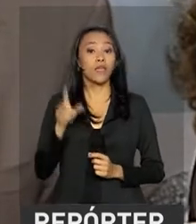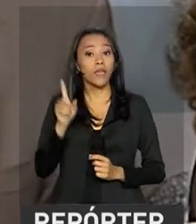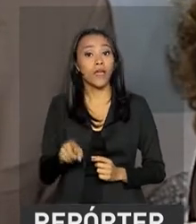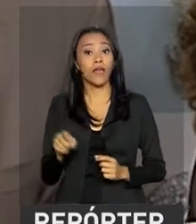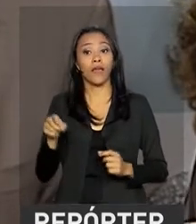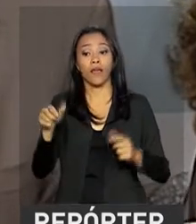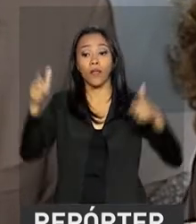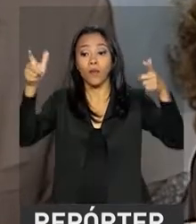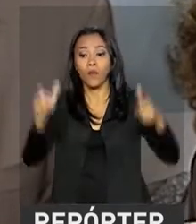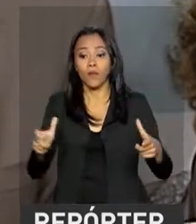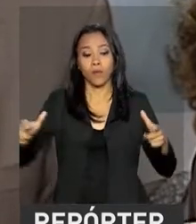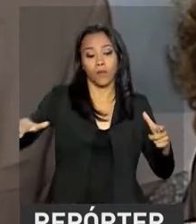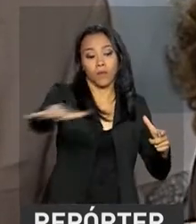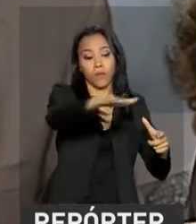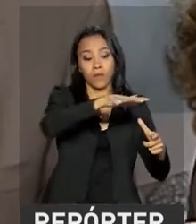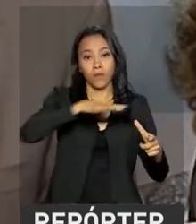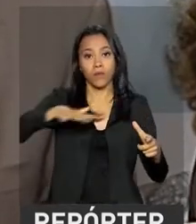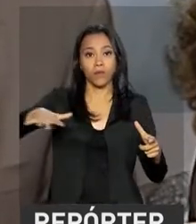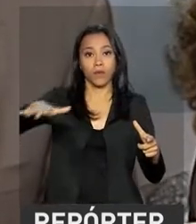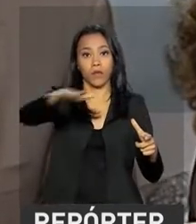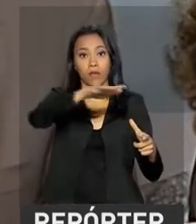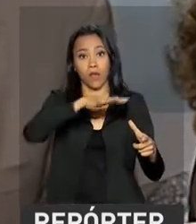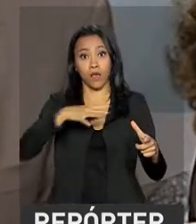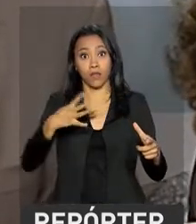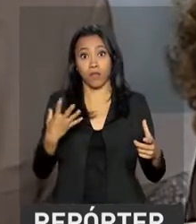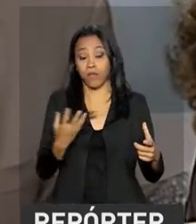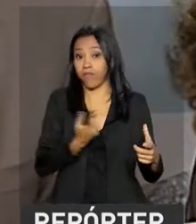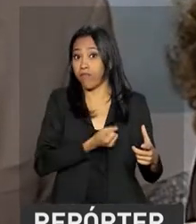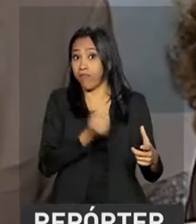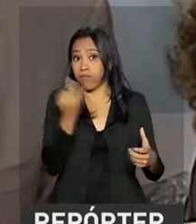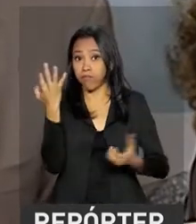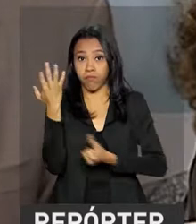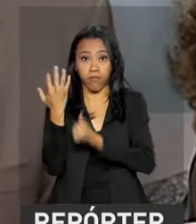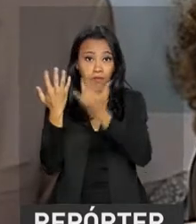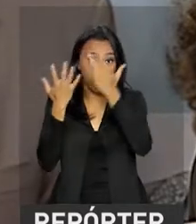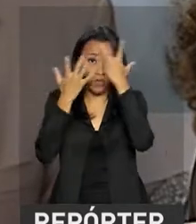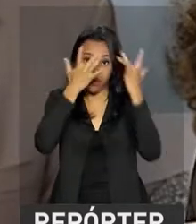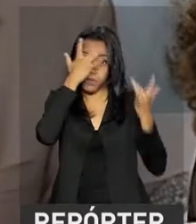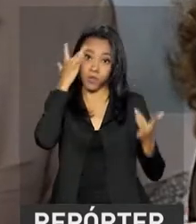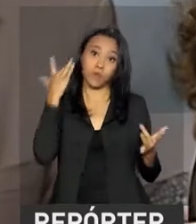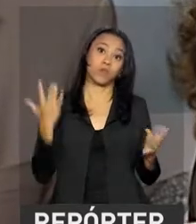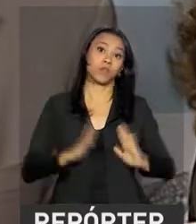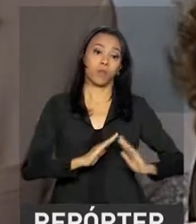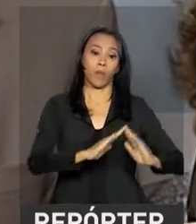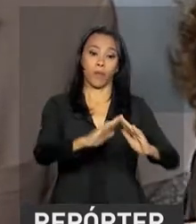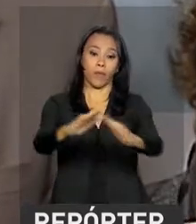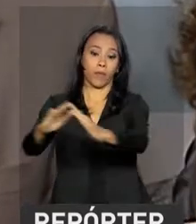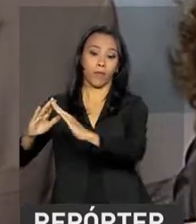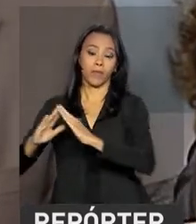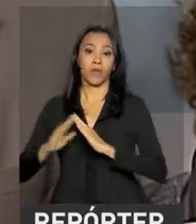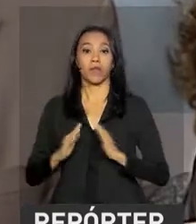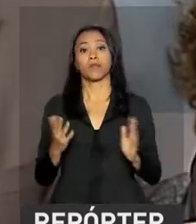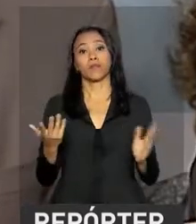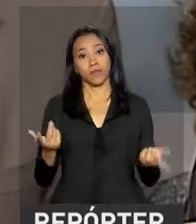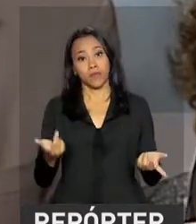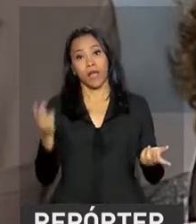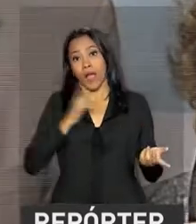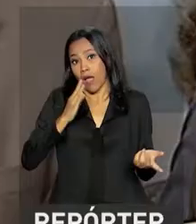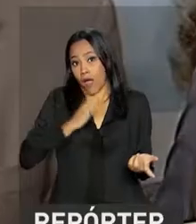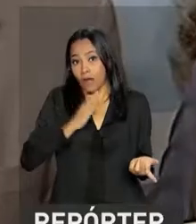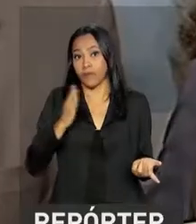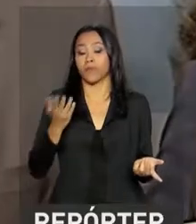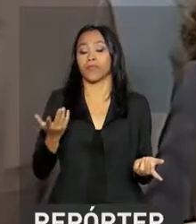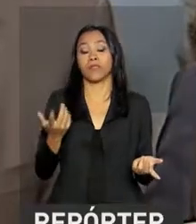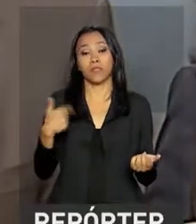grande número de habitantes nós relacionamos a vacina para garantir cobertura rápida em pouco espaço de tempo